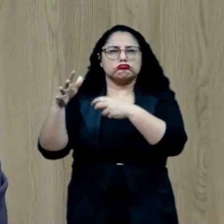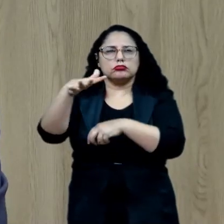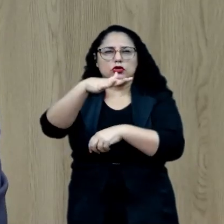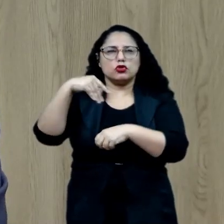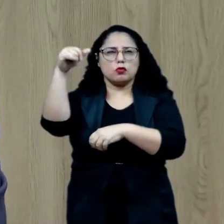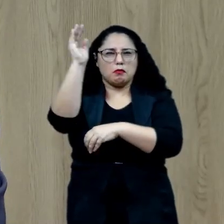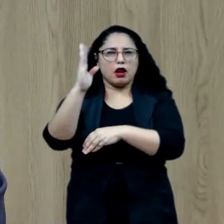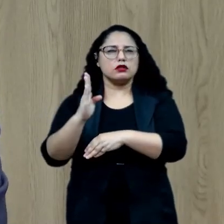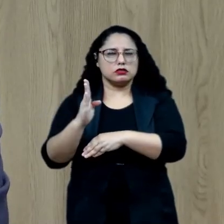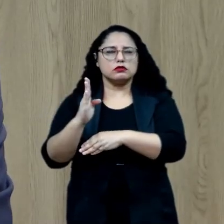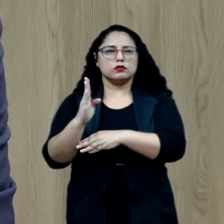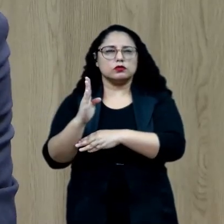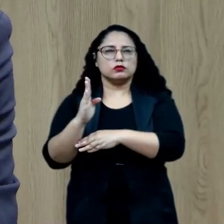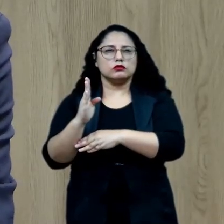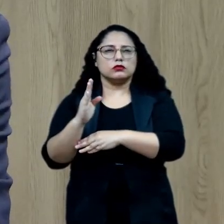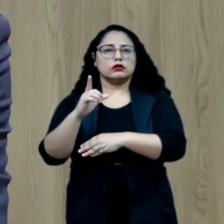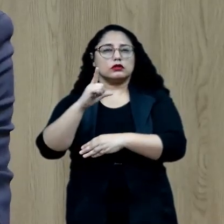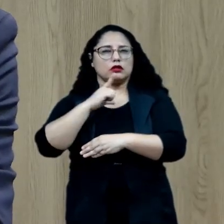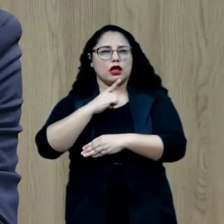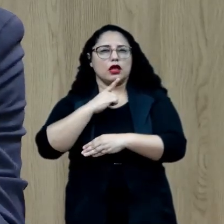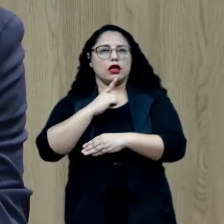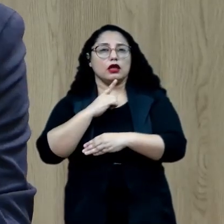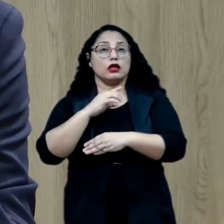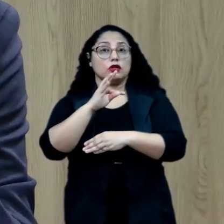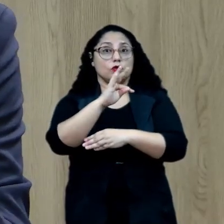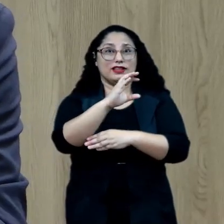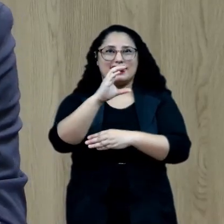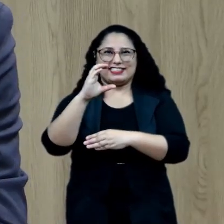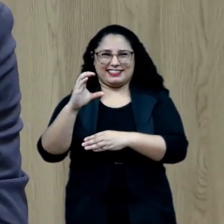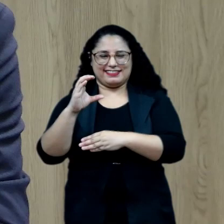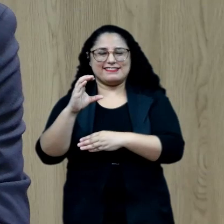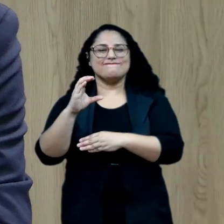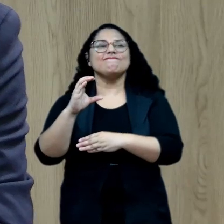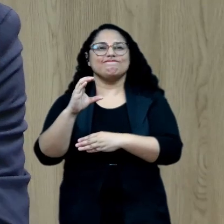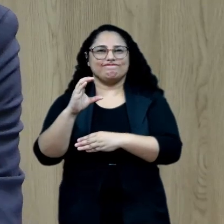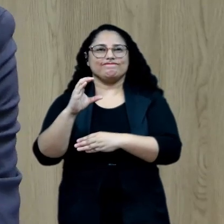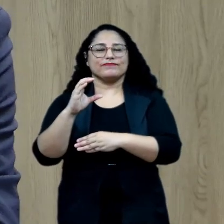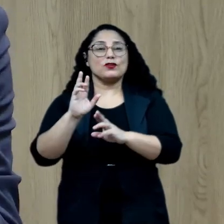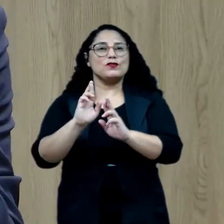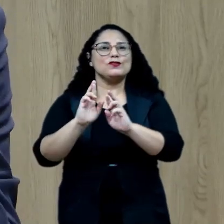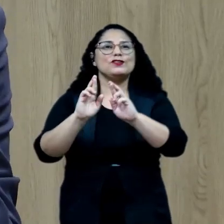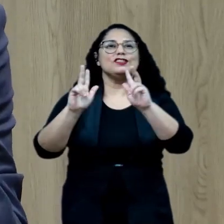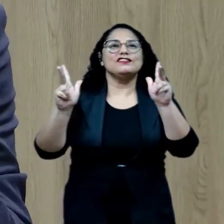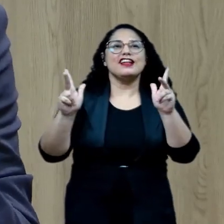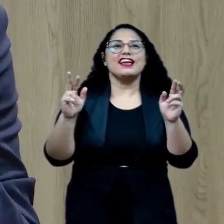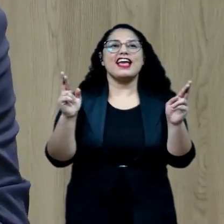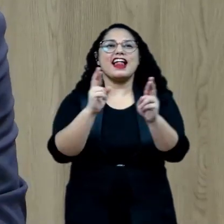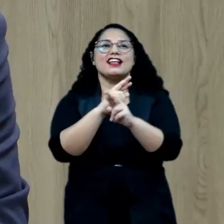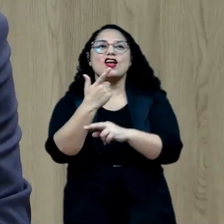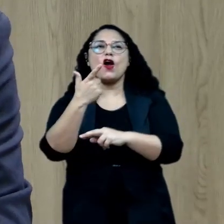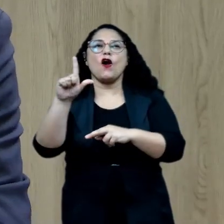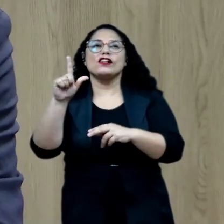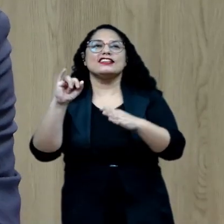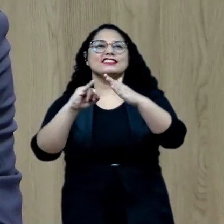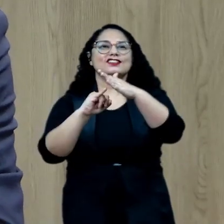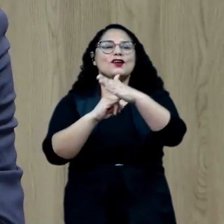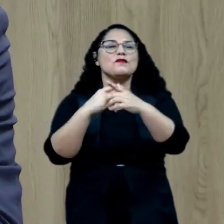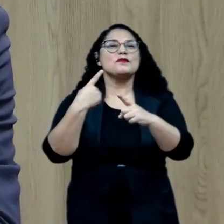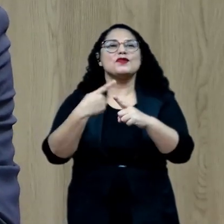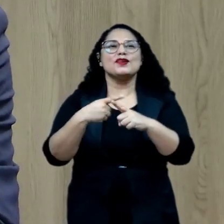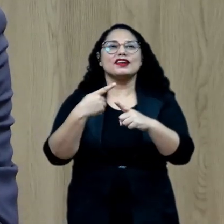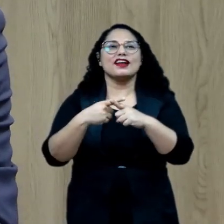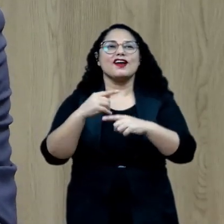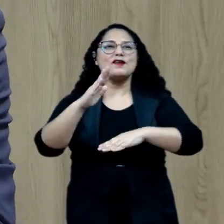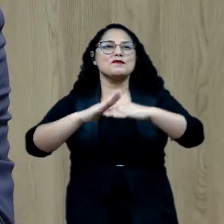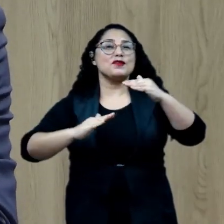no Brasil. E nós temos no TCC um diferencial em relação às outras instituições, porque